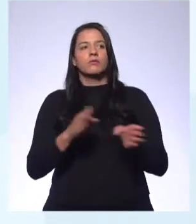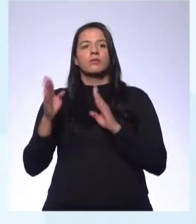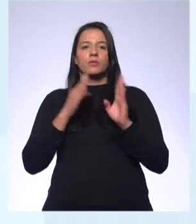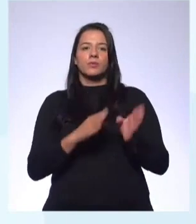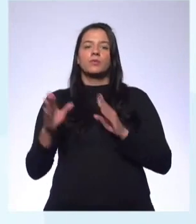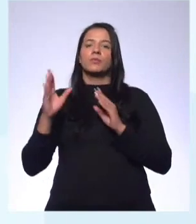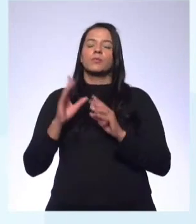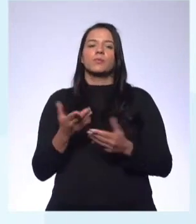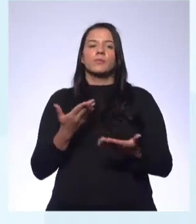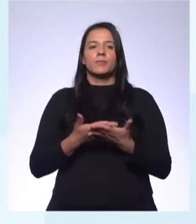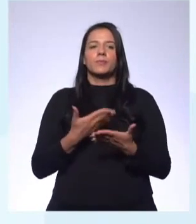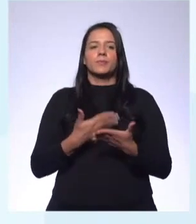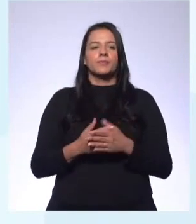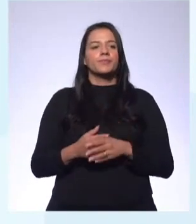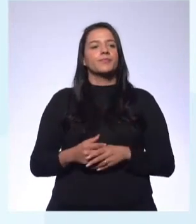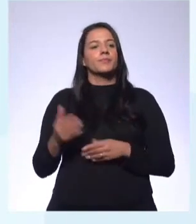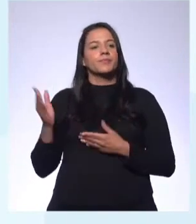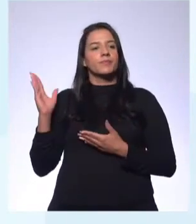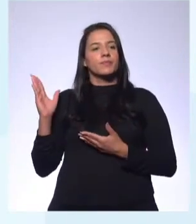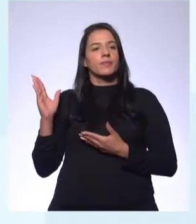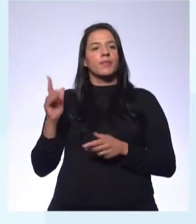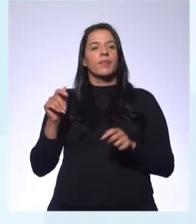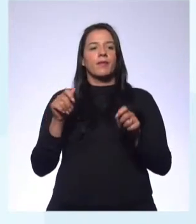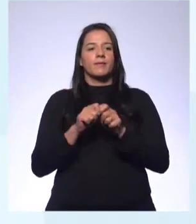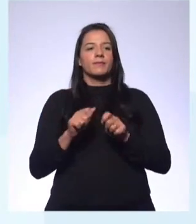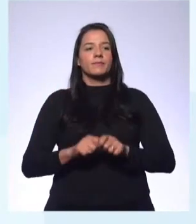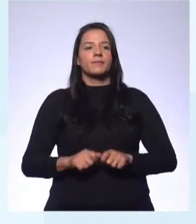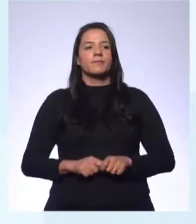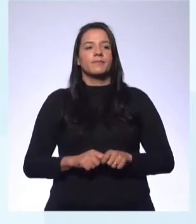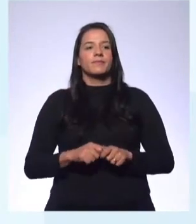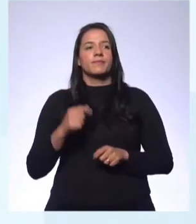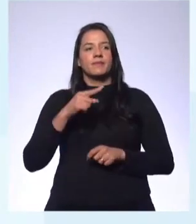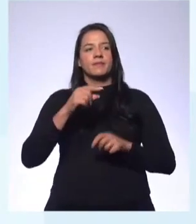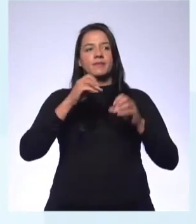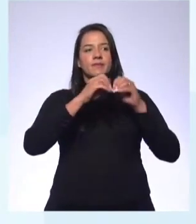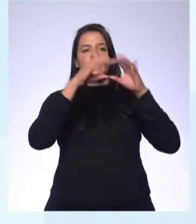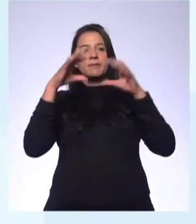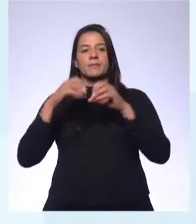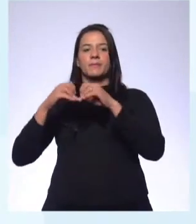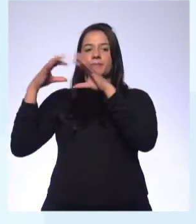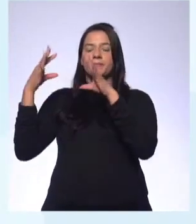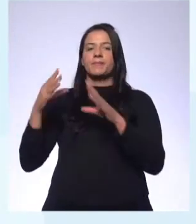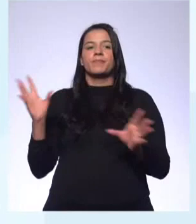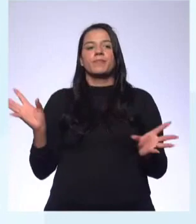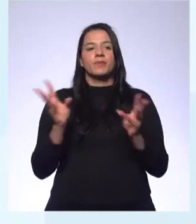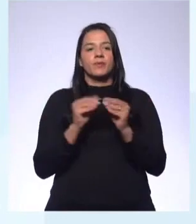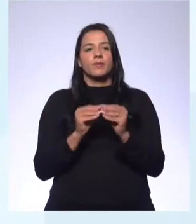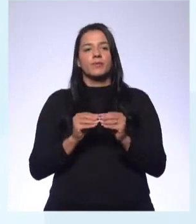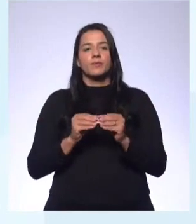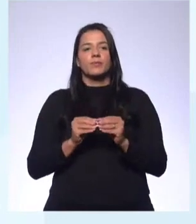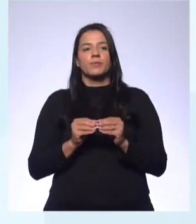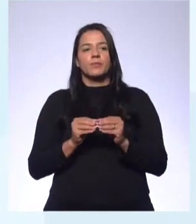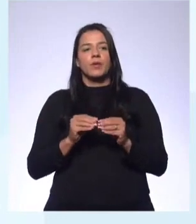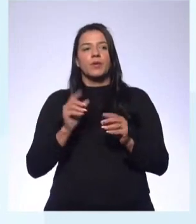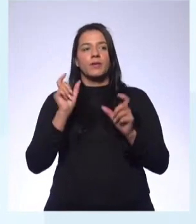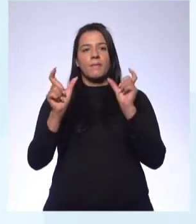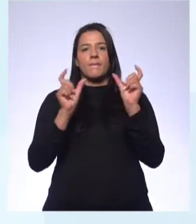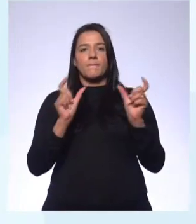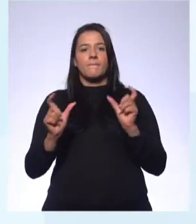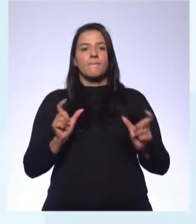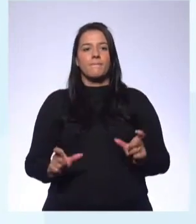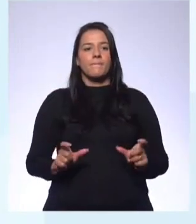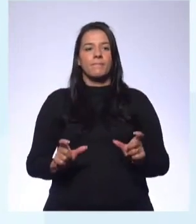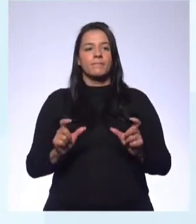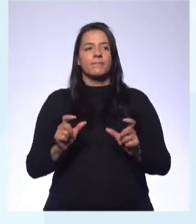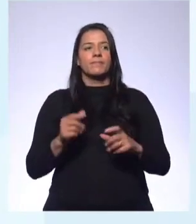todas, mas é isso aí. E façam essa sistematização do conteúdo abordado. Aquelas palavras que apareceram